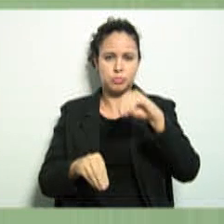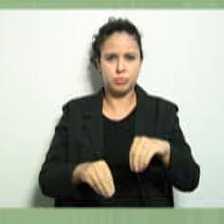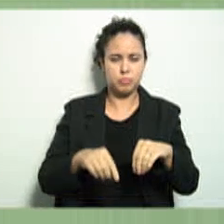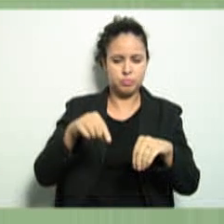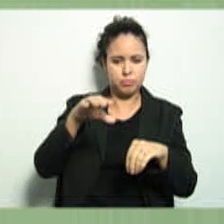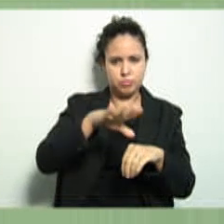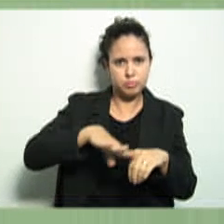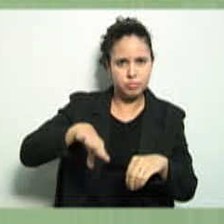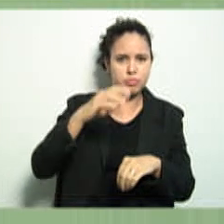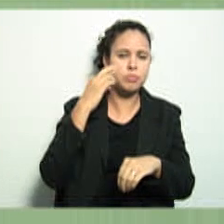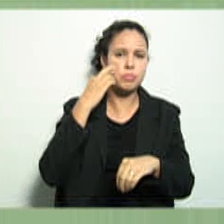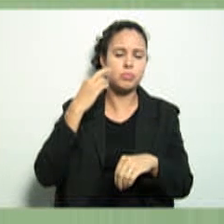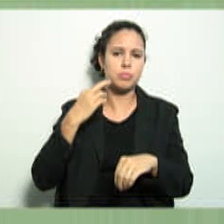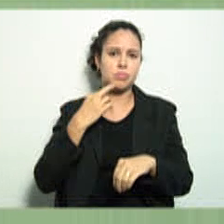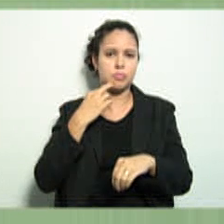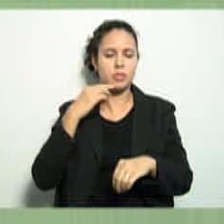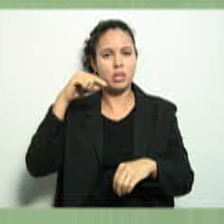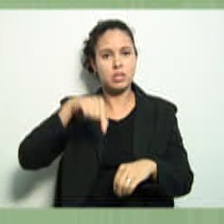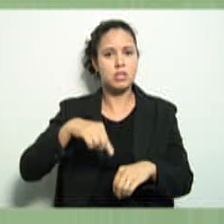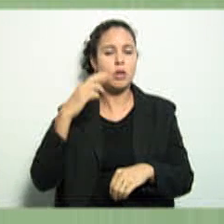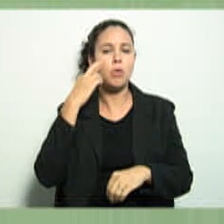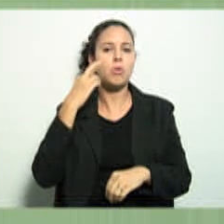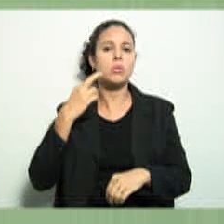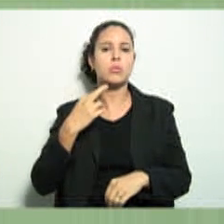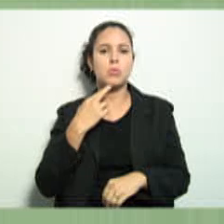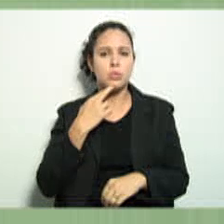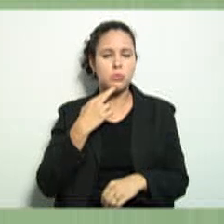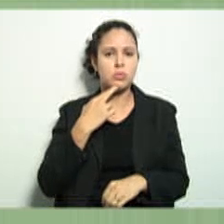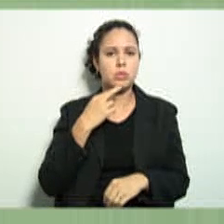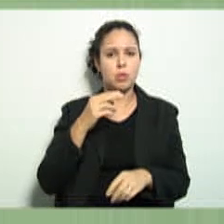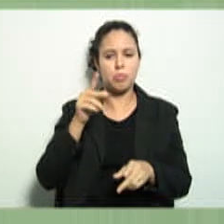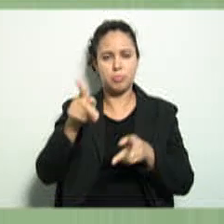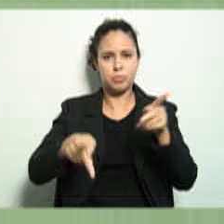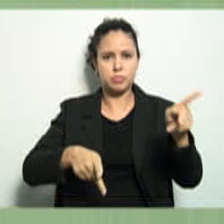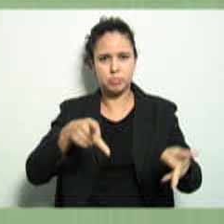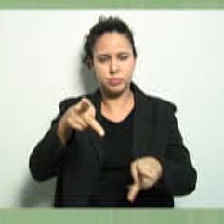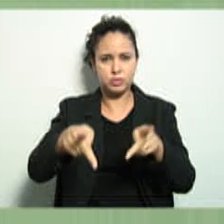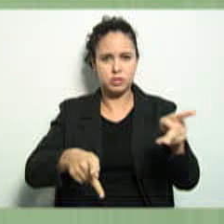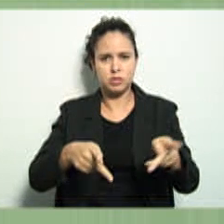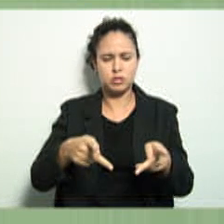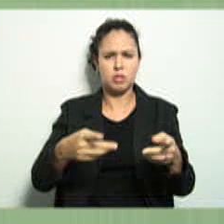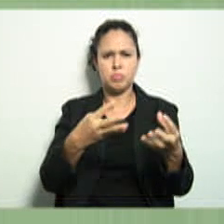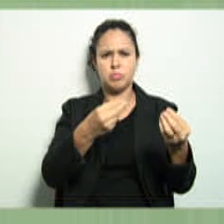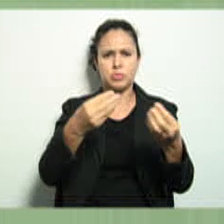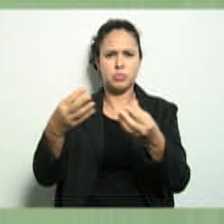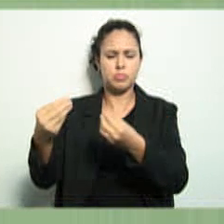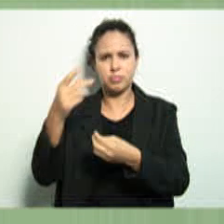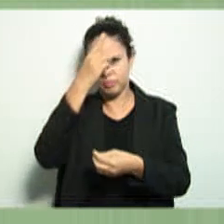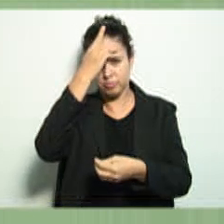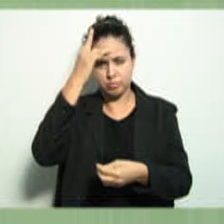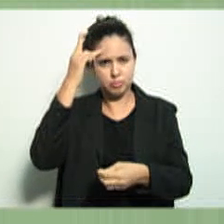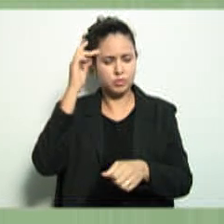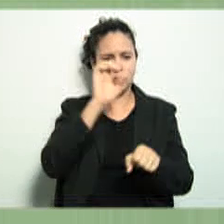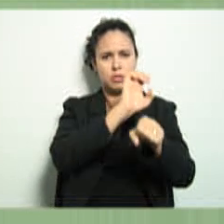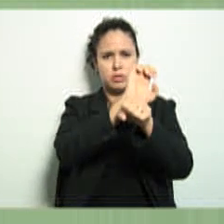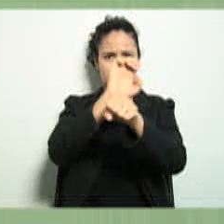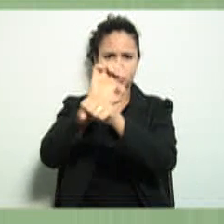população é formada por um grande número de imigrantes, pessoas que vieram de outros